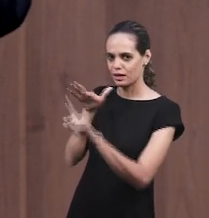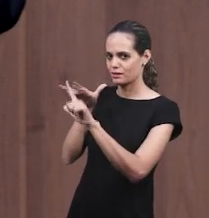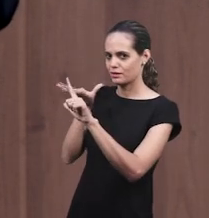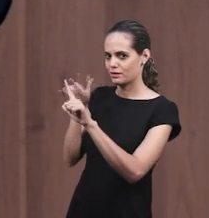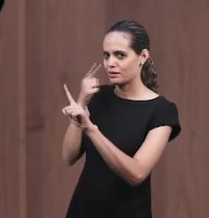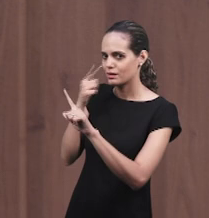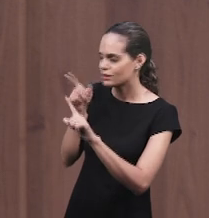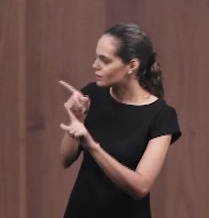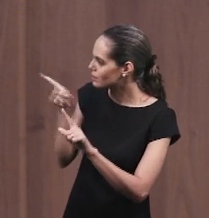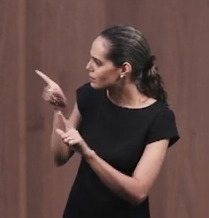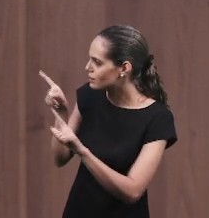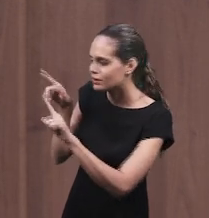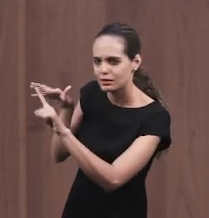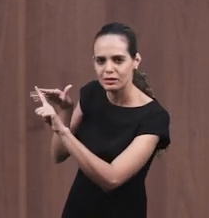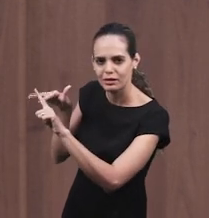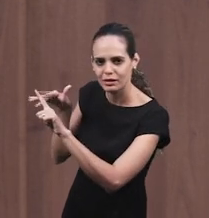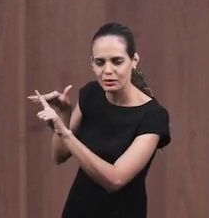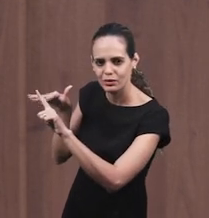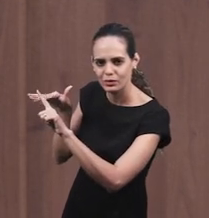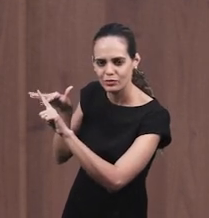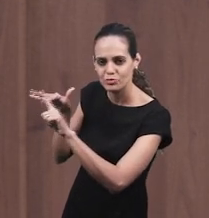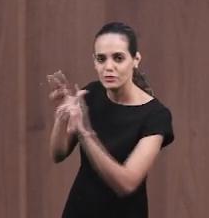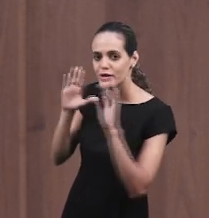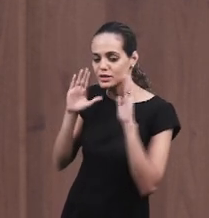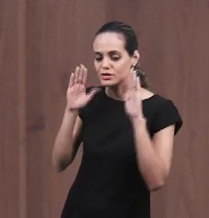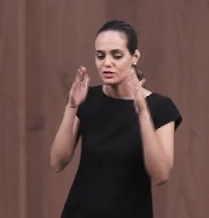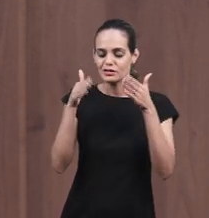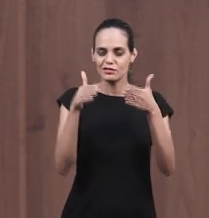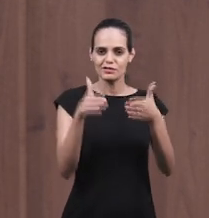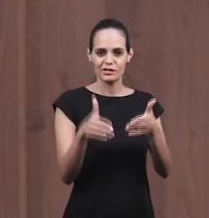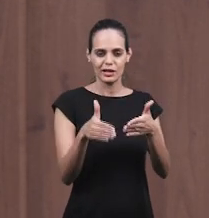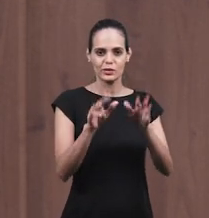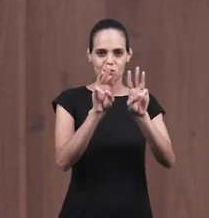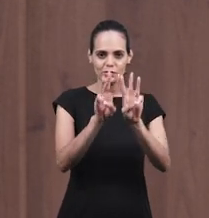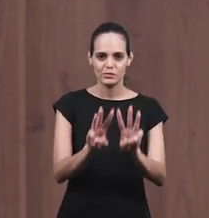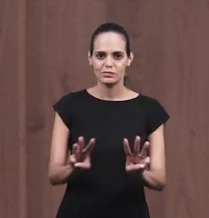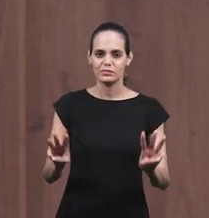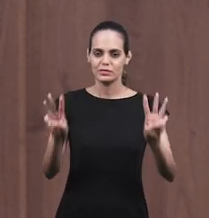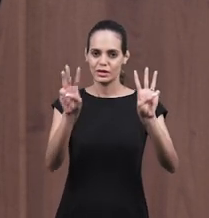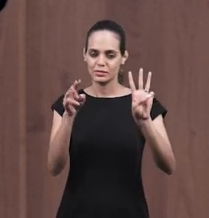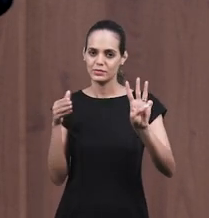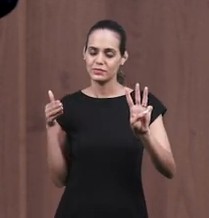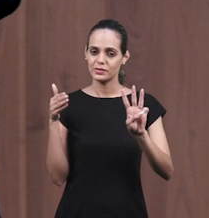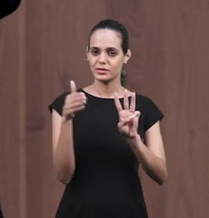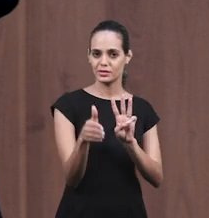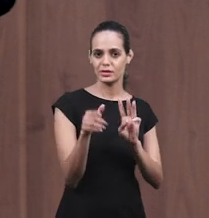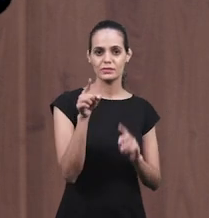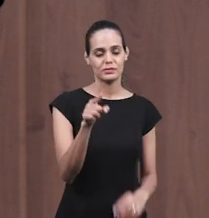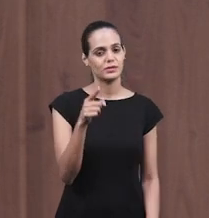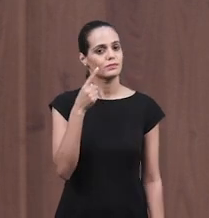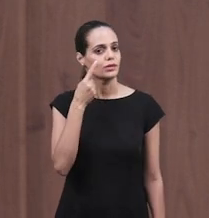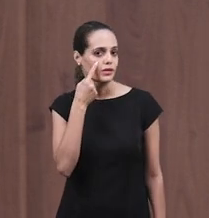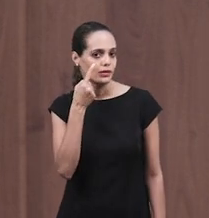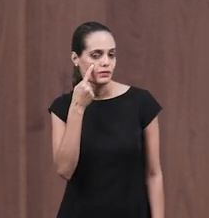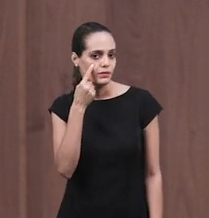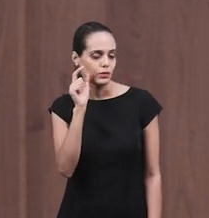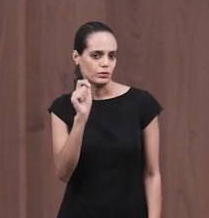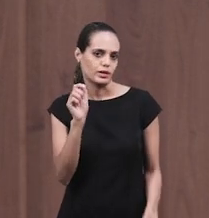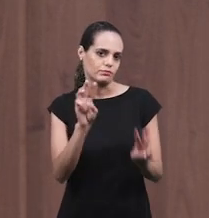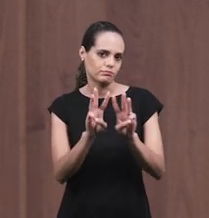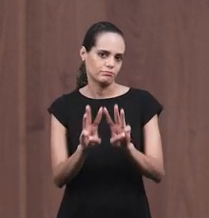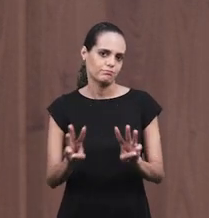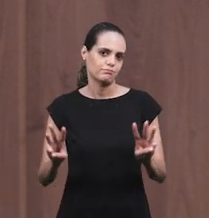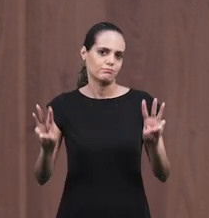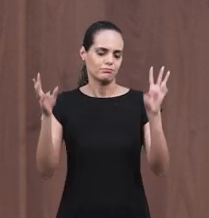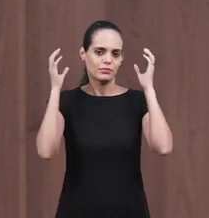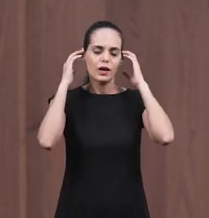sua câmera do seu celular, aí no nosso QR Code você vai ser dirigido para o nosso site, onde ali você